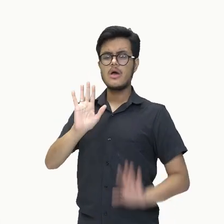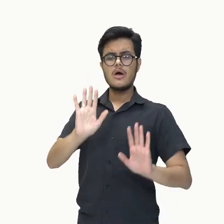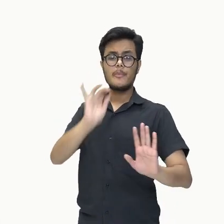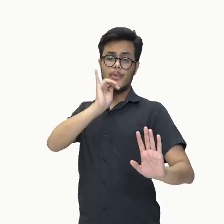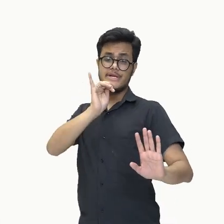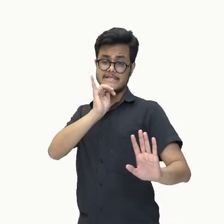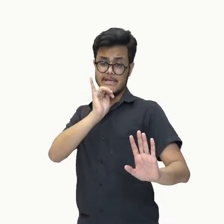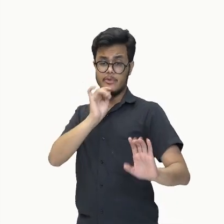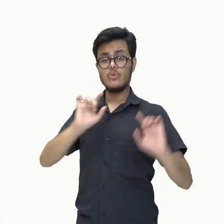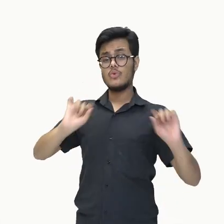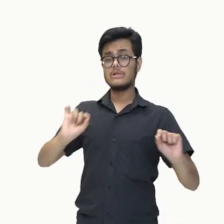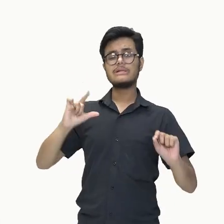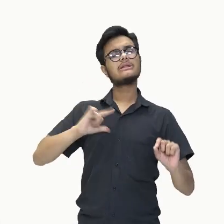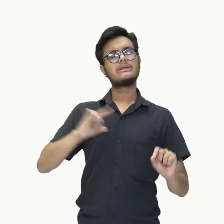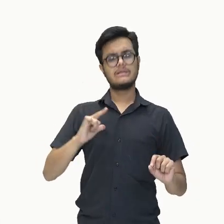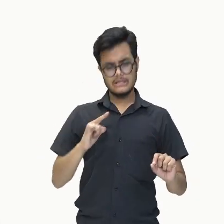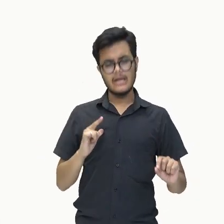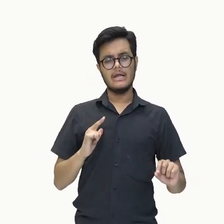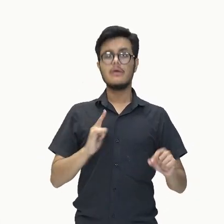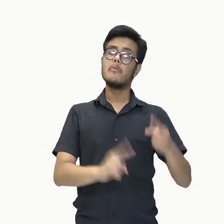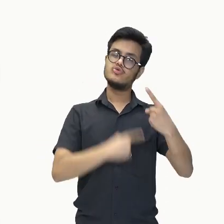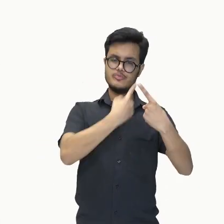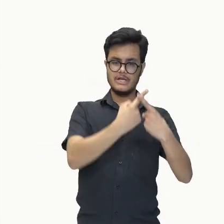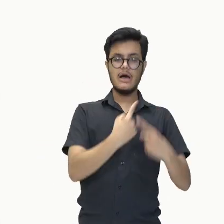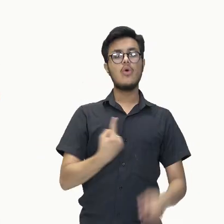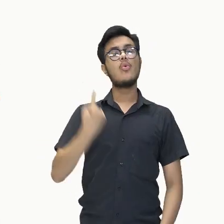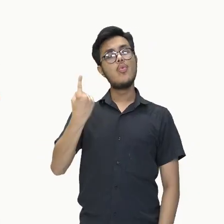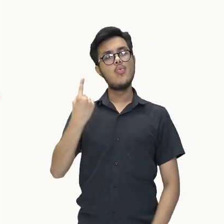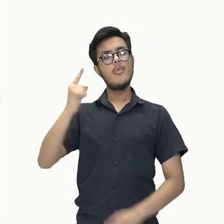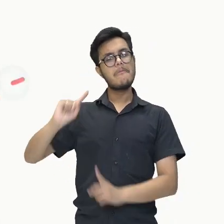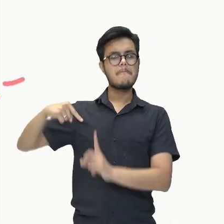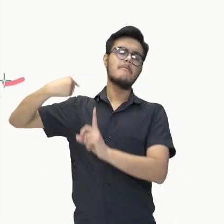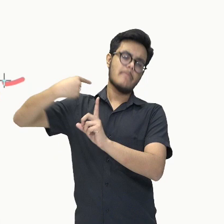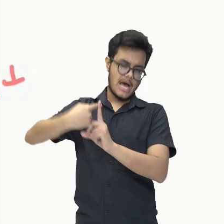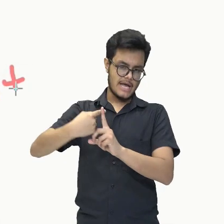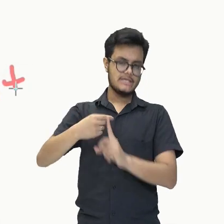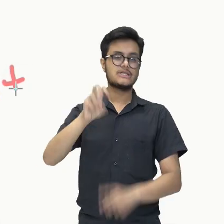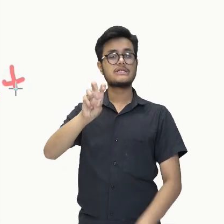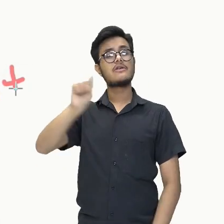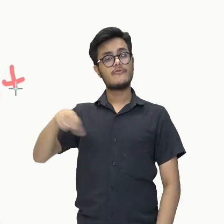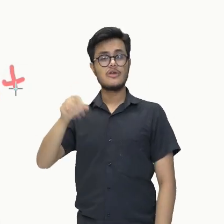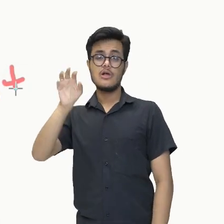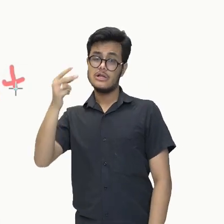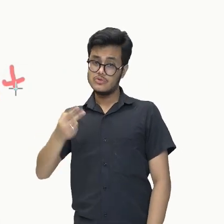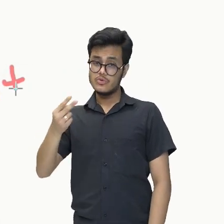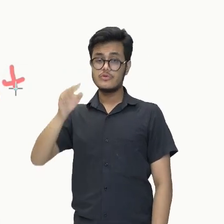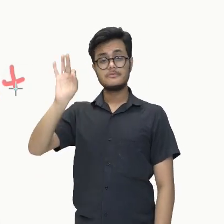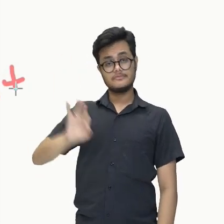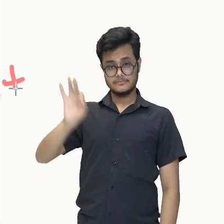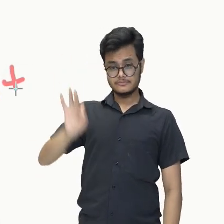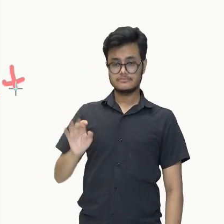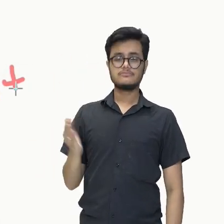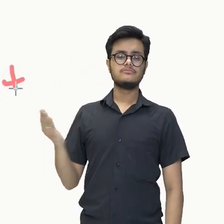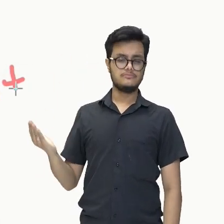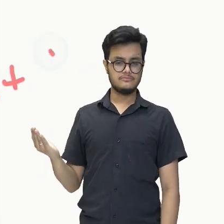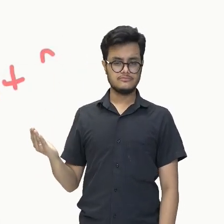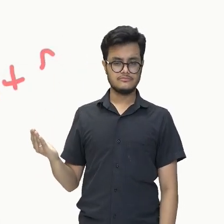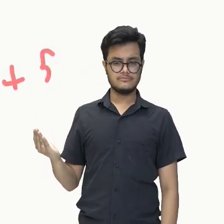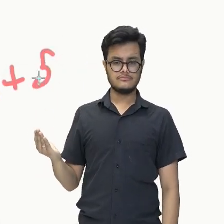consequentemente, nós teríamos aqui que multiplica 1, né, mais a taxa. Qual é a taxa que foi colocada aqui?